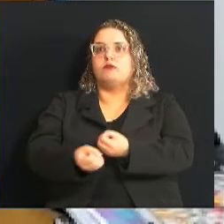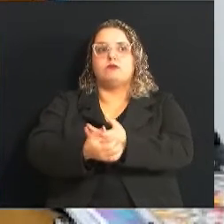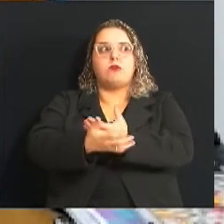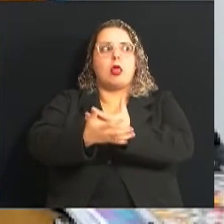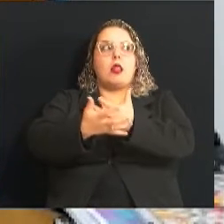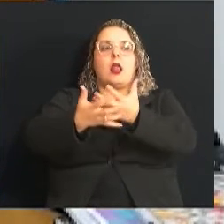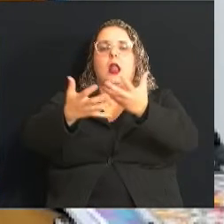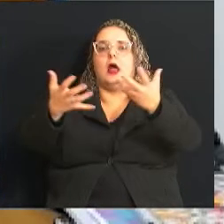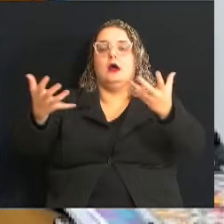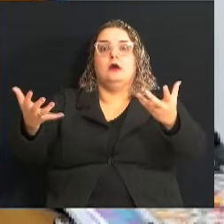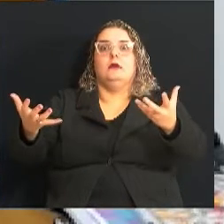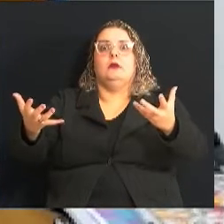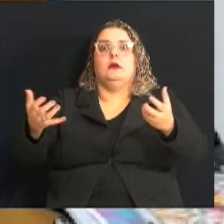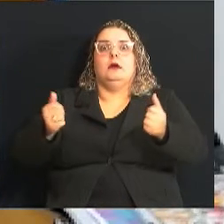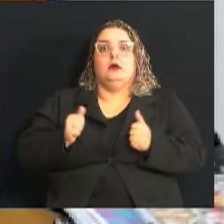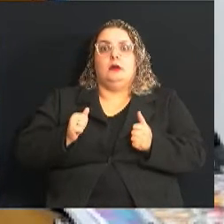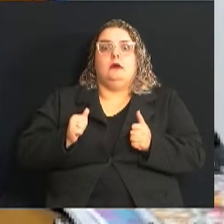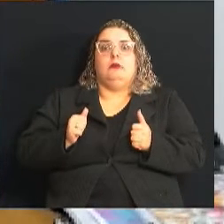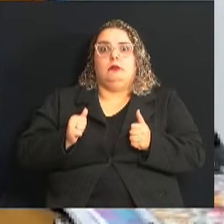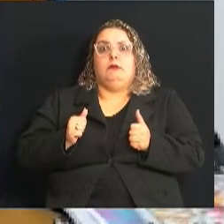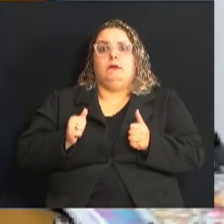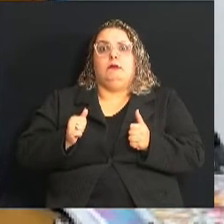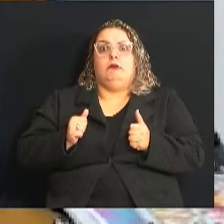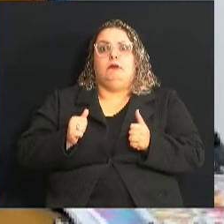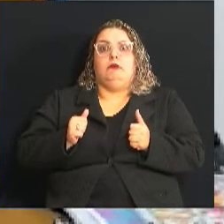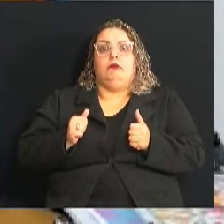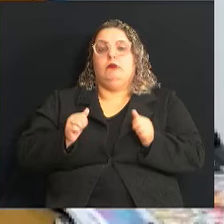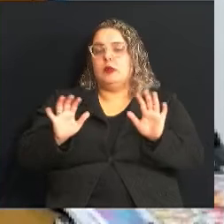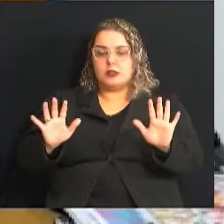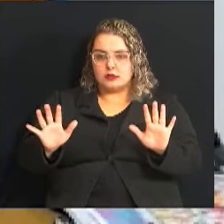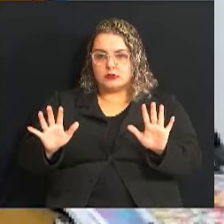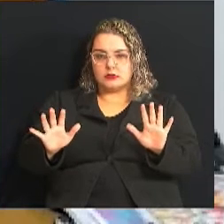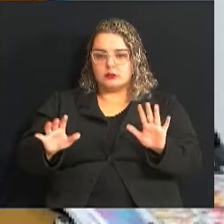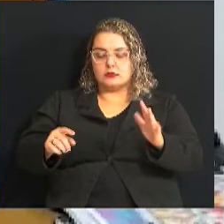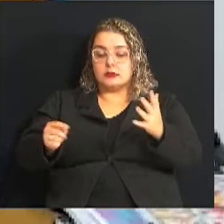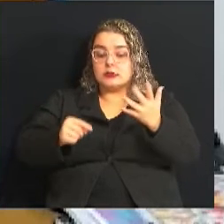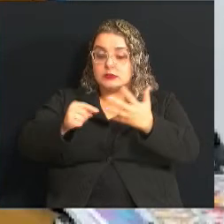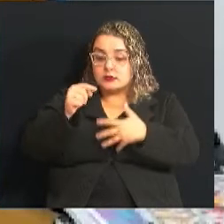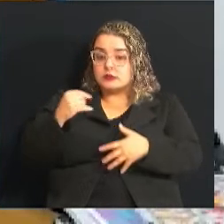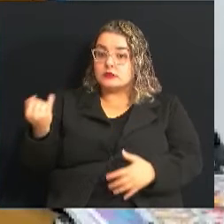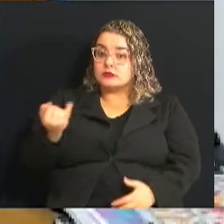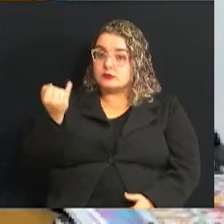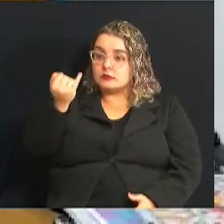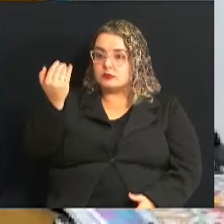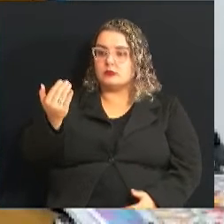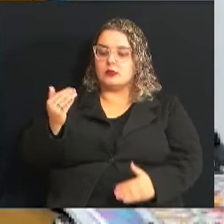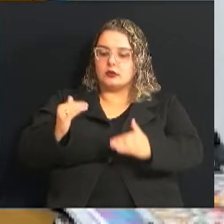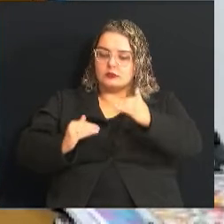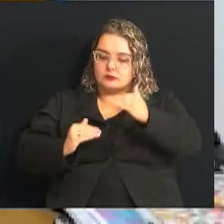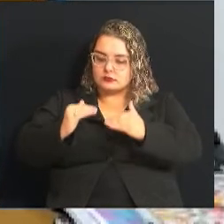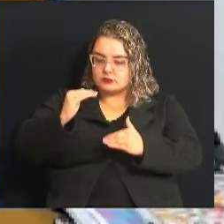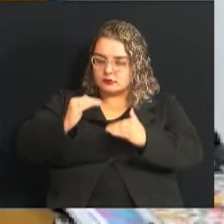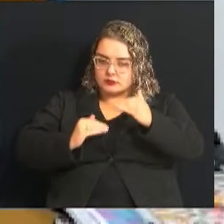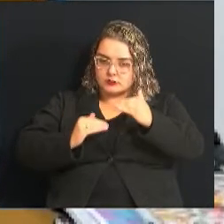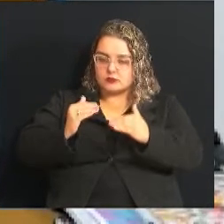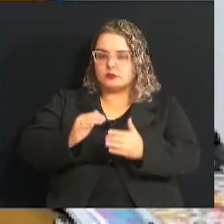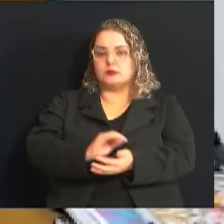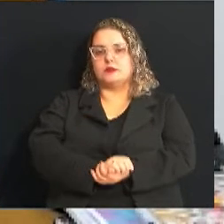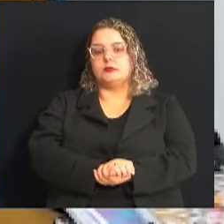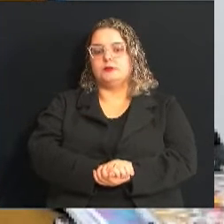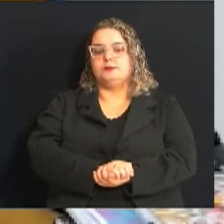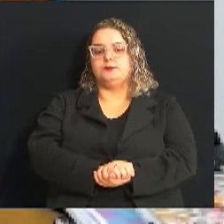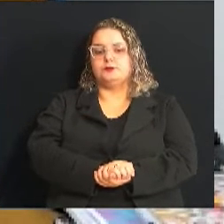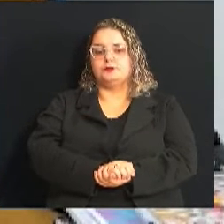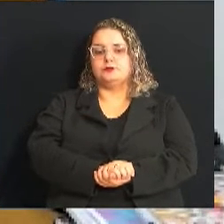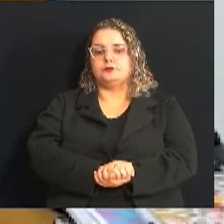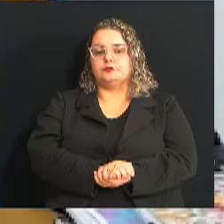criança paralisar, mas trazer em pontos necessários, né? Manter um equilíbrio ali nesse sentido.